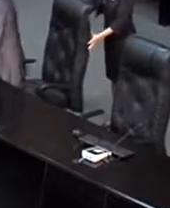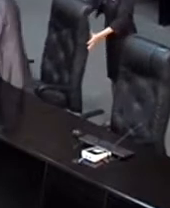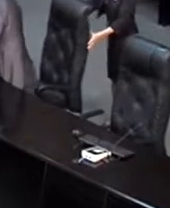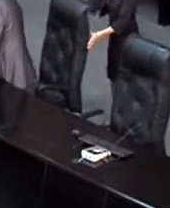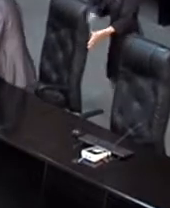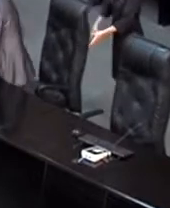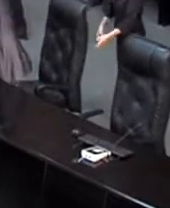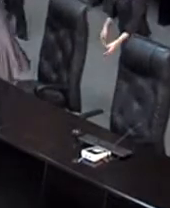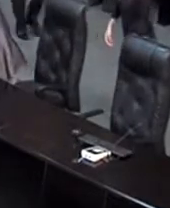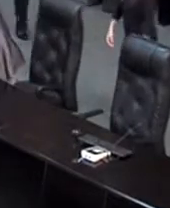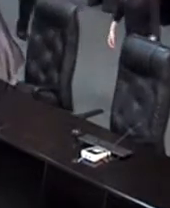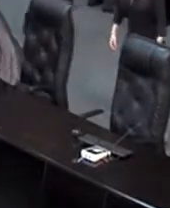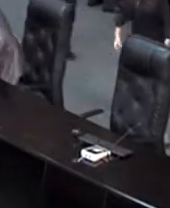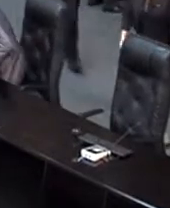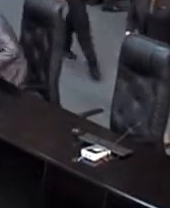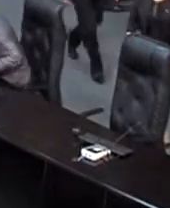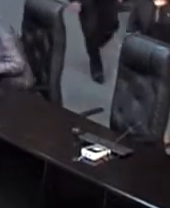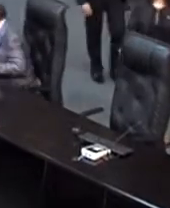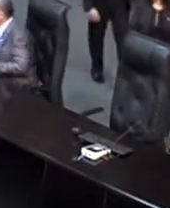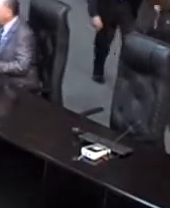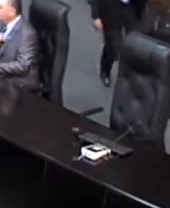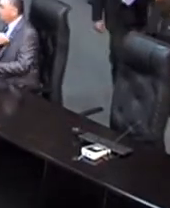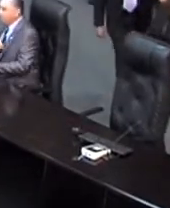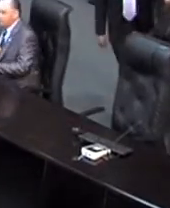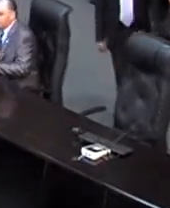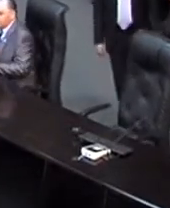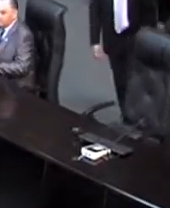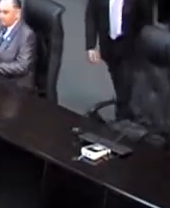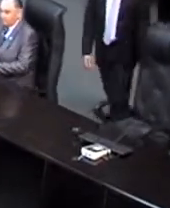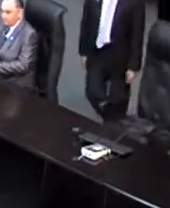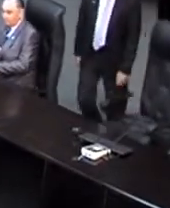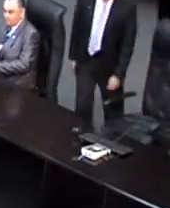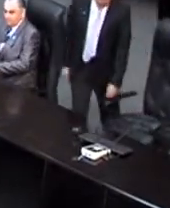Convidamos o prefeito Mauro Mendes, prefeito municipal de Cuiabá.